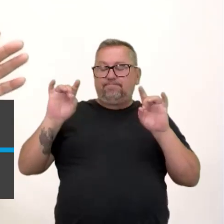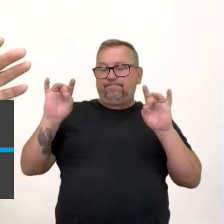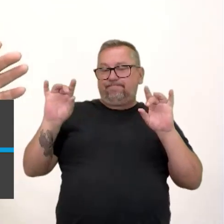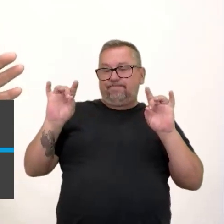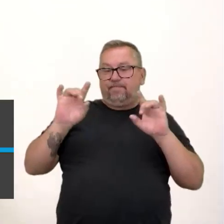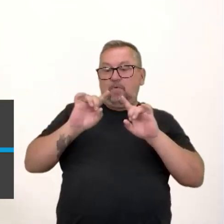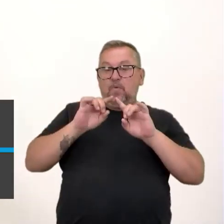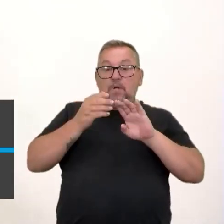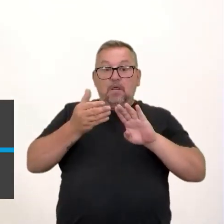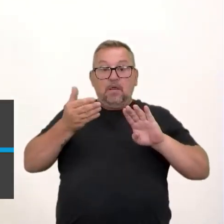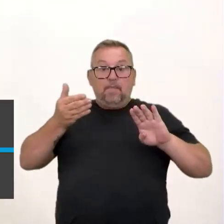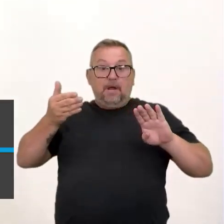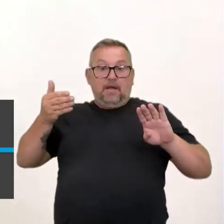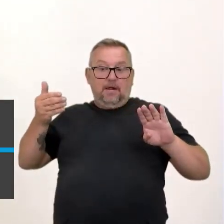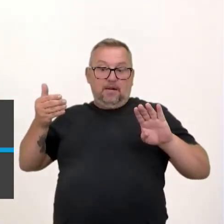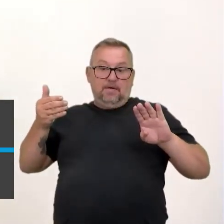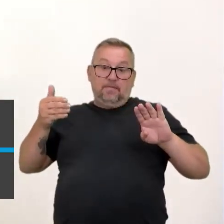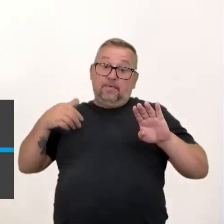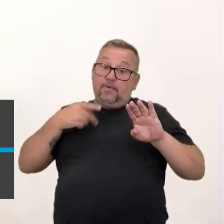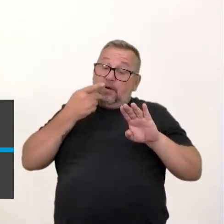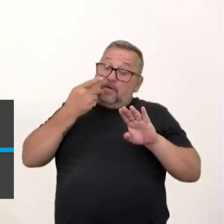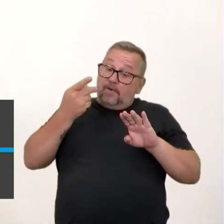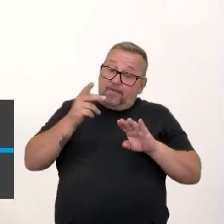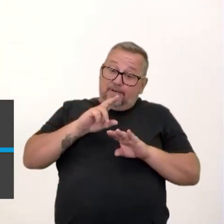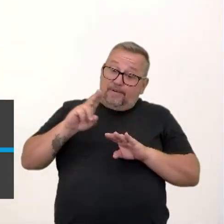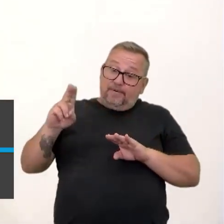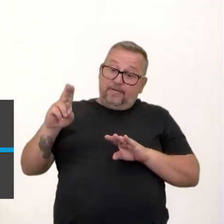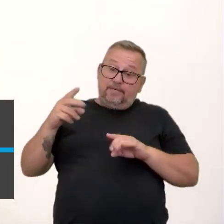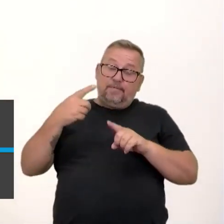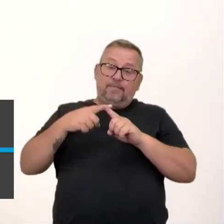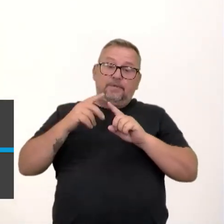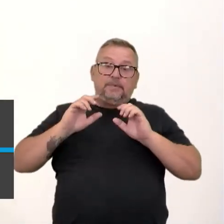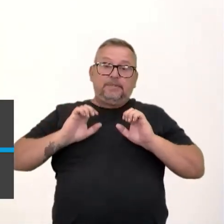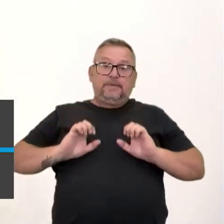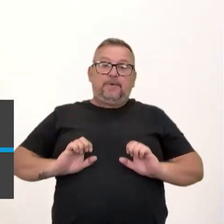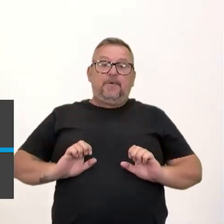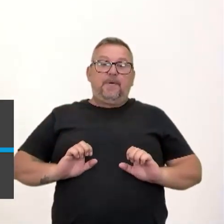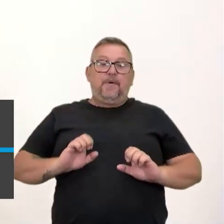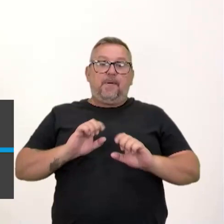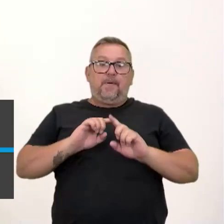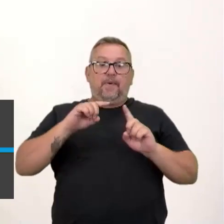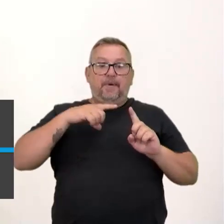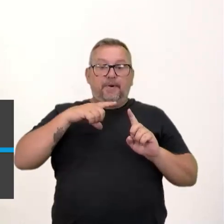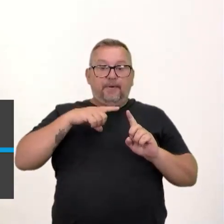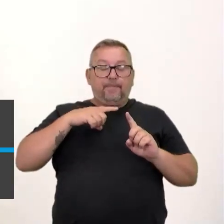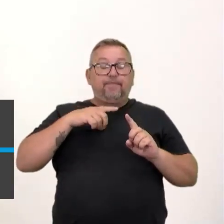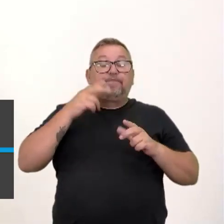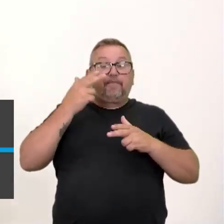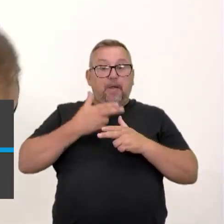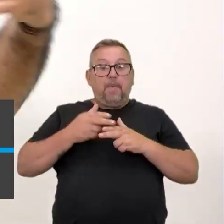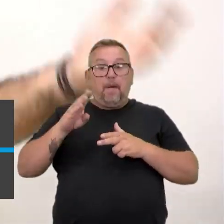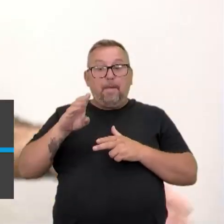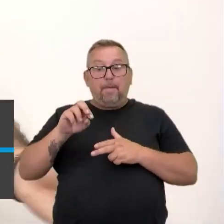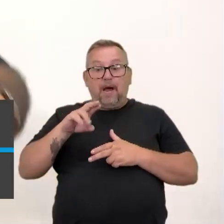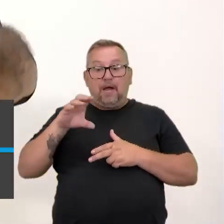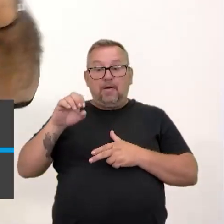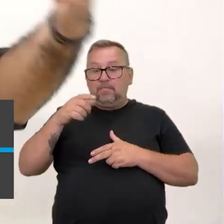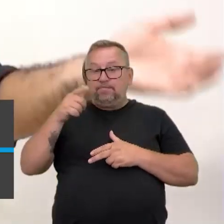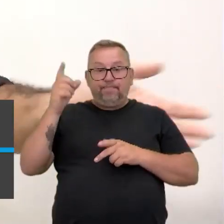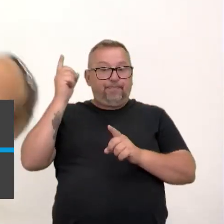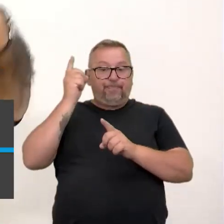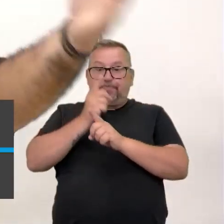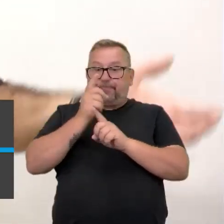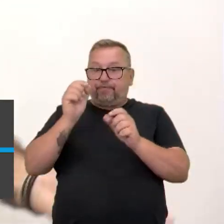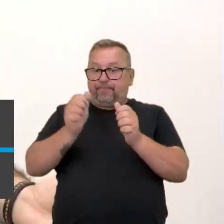muito distante, que eu não vou citar aqui, por questões éticas, inclusive, mas bairros que, se você for lá, você não acha uma padaria, você não